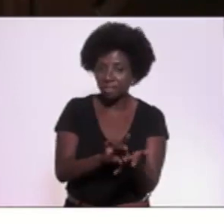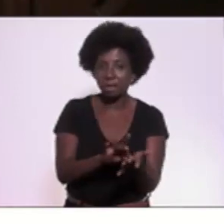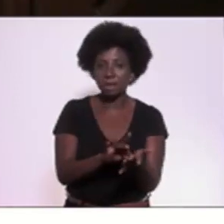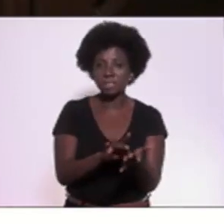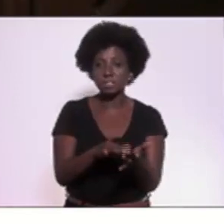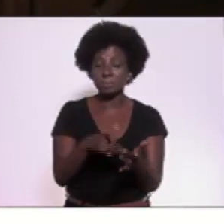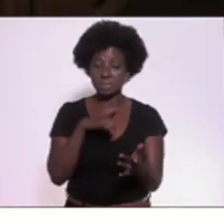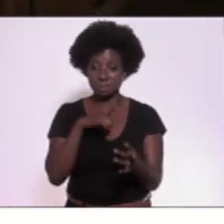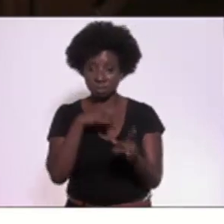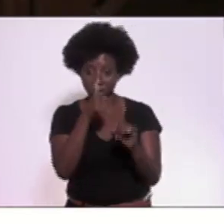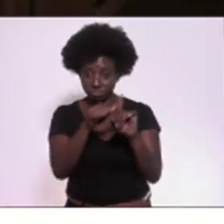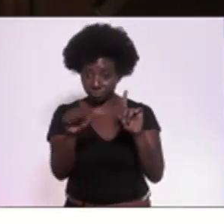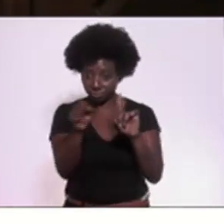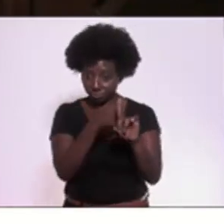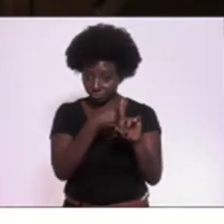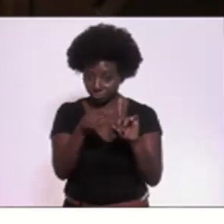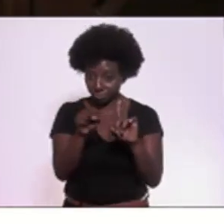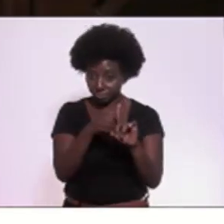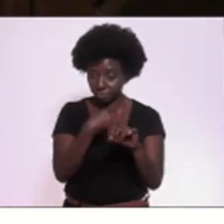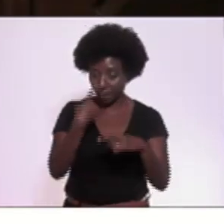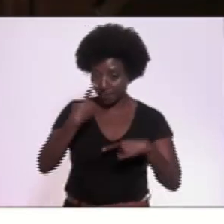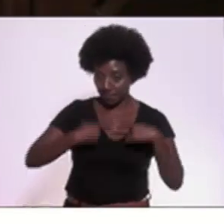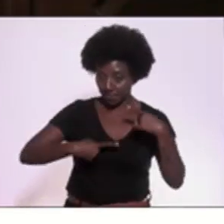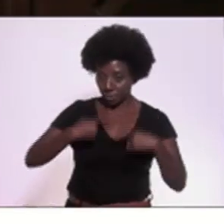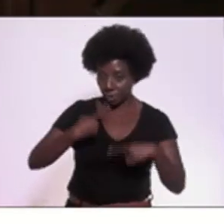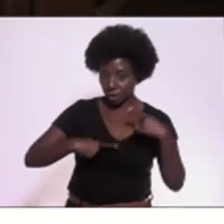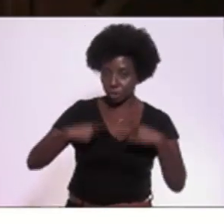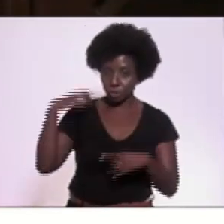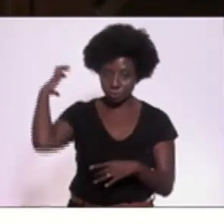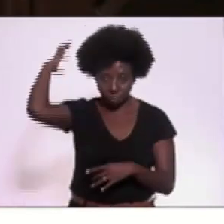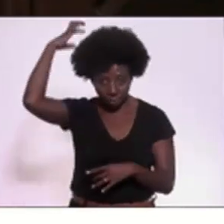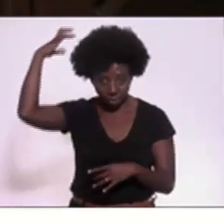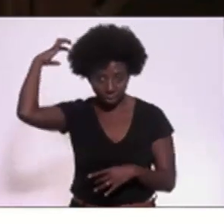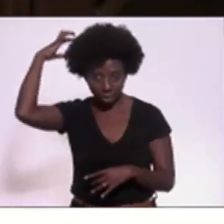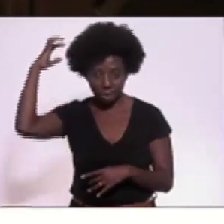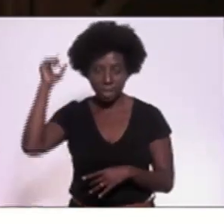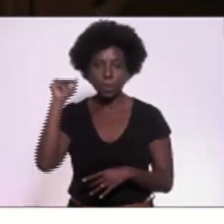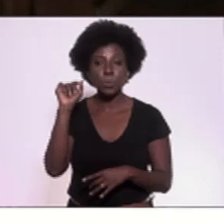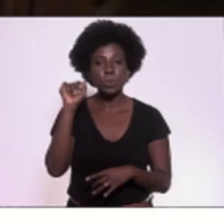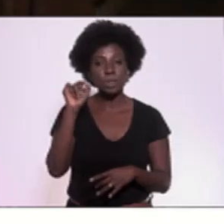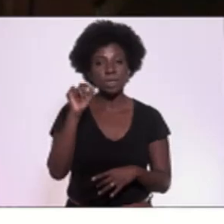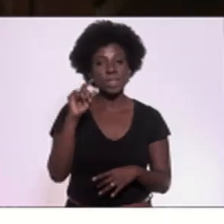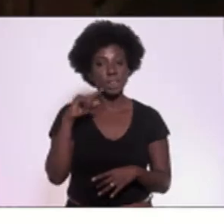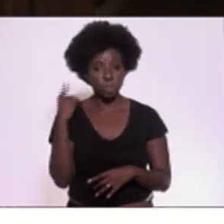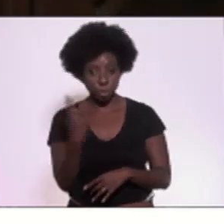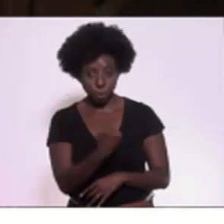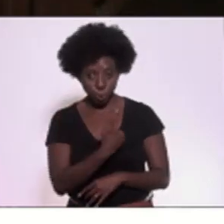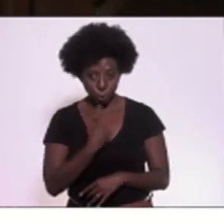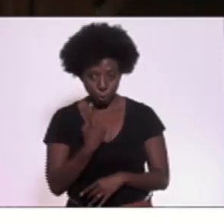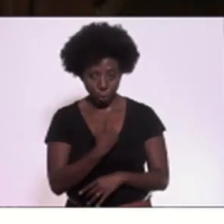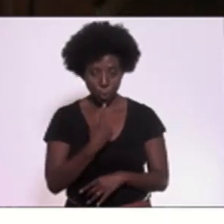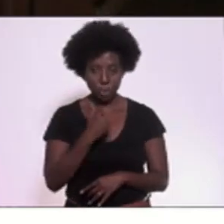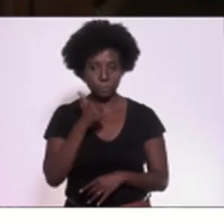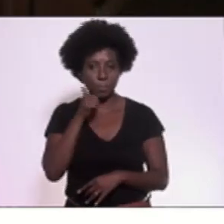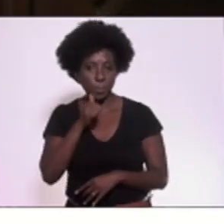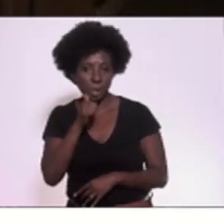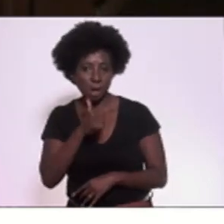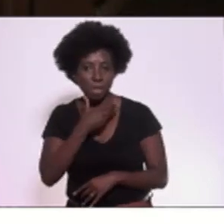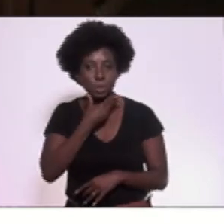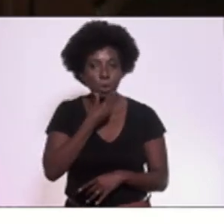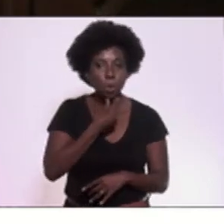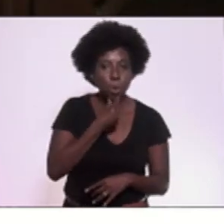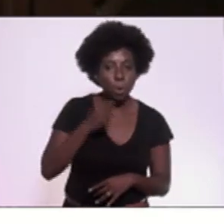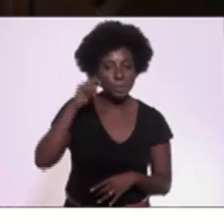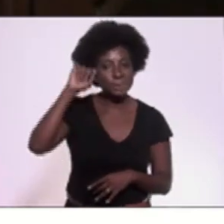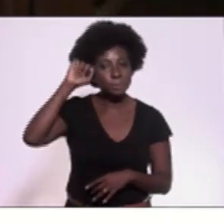de Marielle, é que nós, mulheres, mulheres negras, homens e mulheres negras, população de